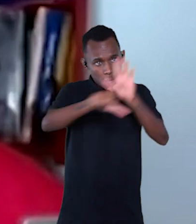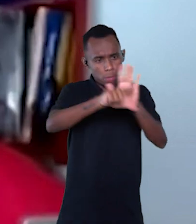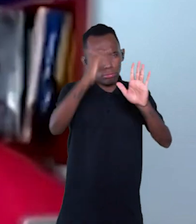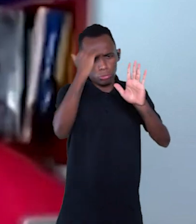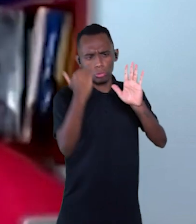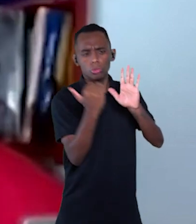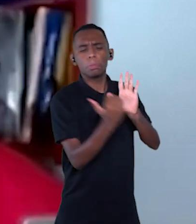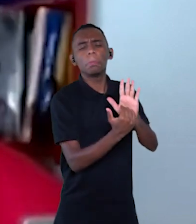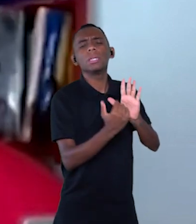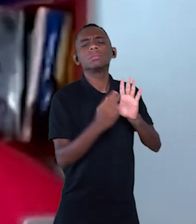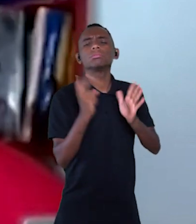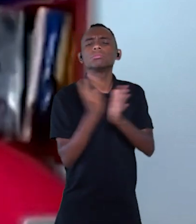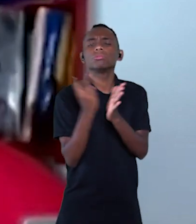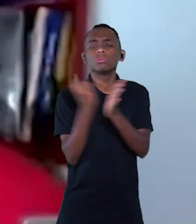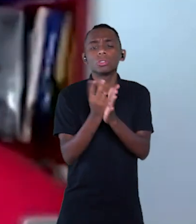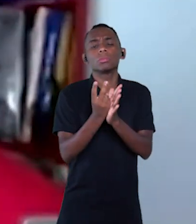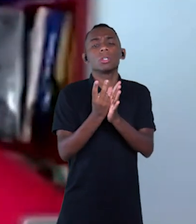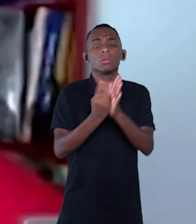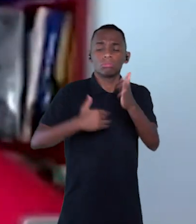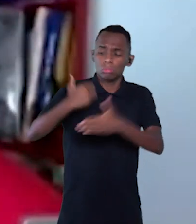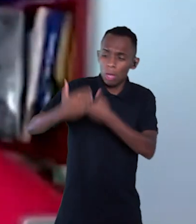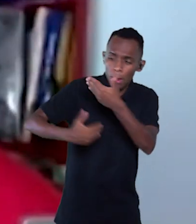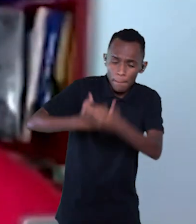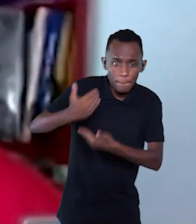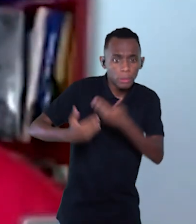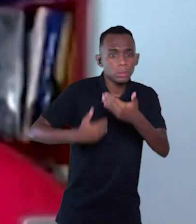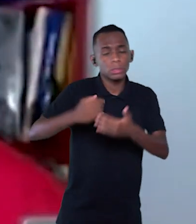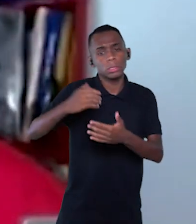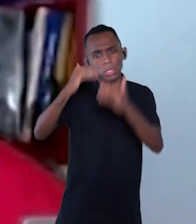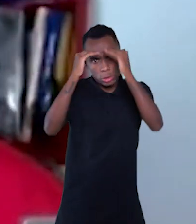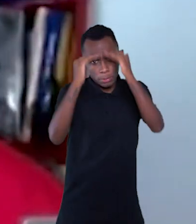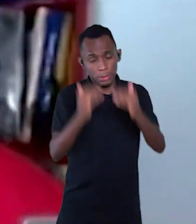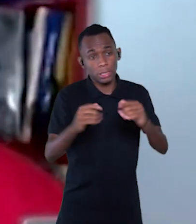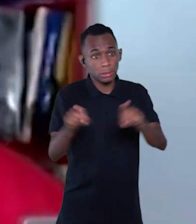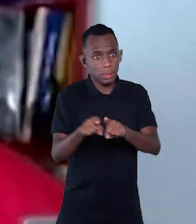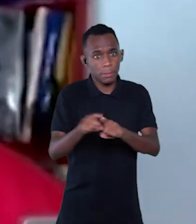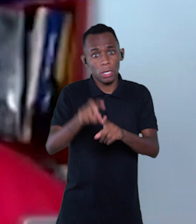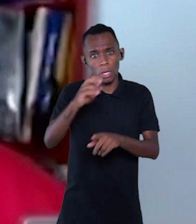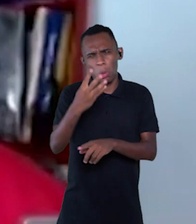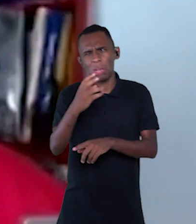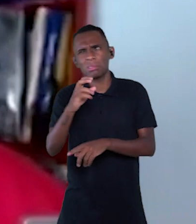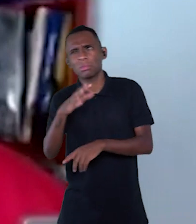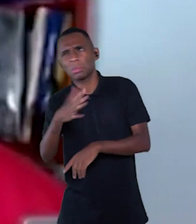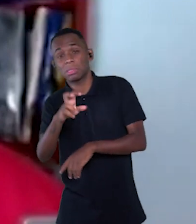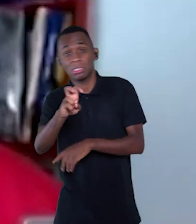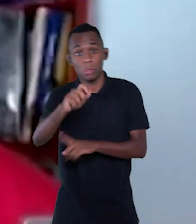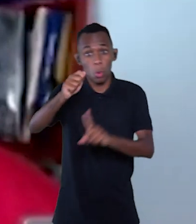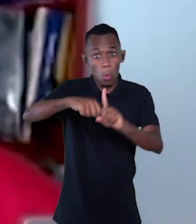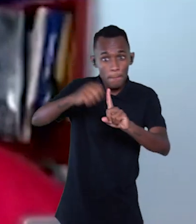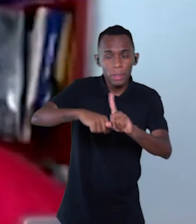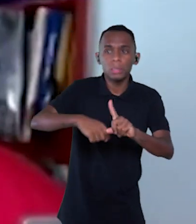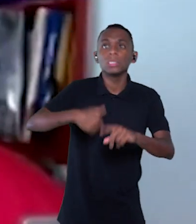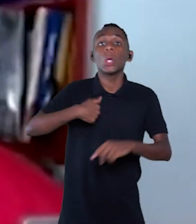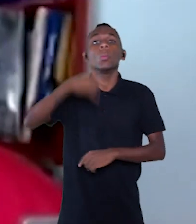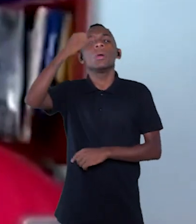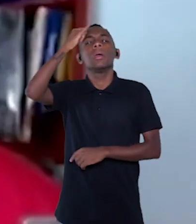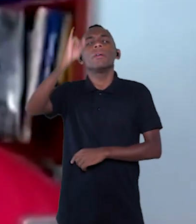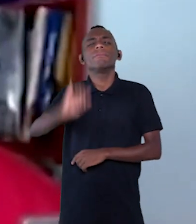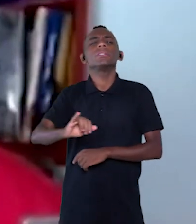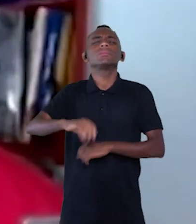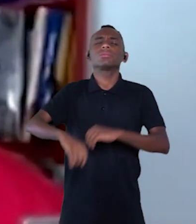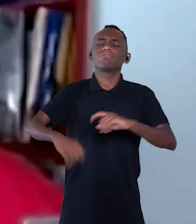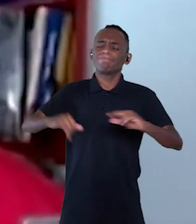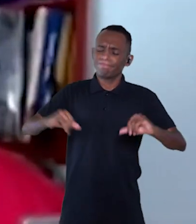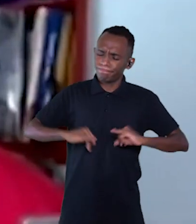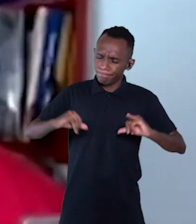sendo respeitada, todo o processo está sendo respeitado, e com 4, 5 meses aquilo já está disponível, eu evito tanto sofrimento,